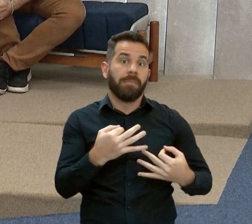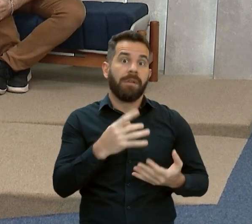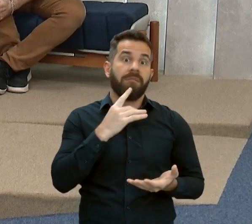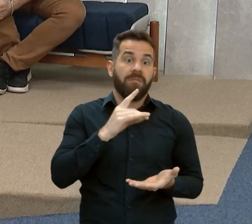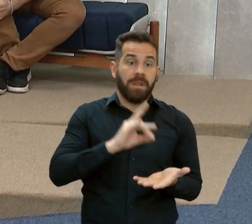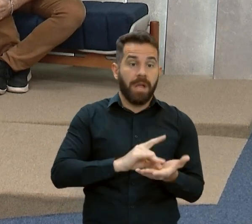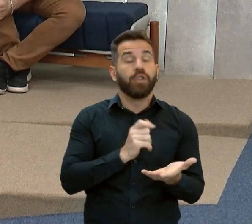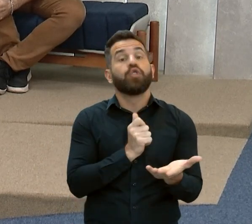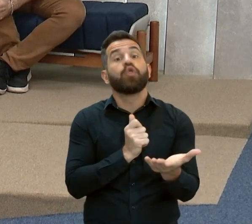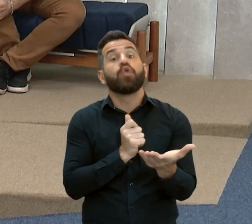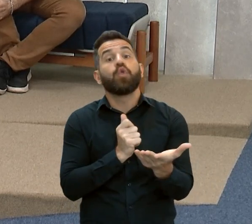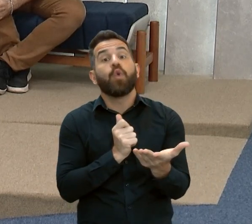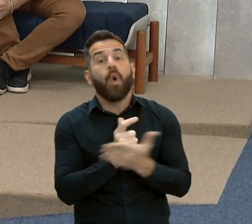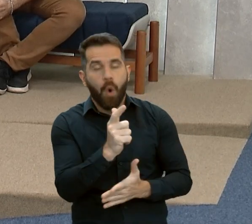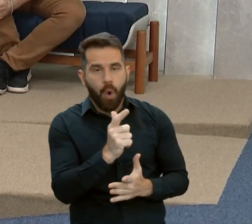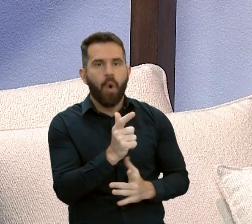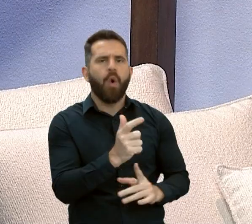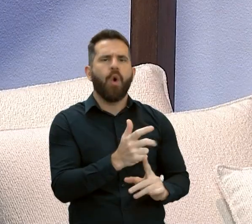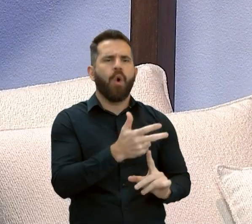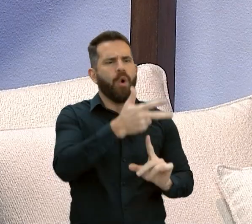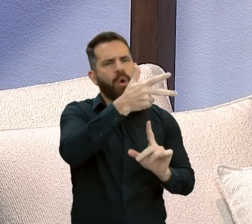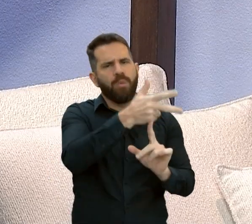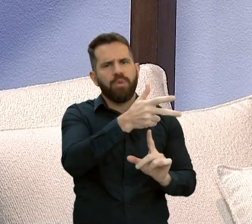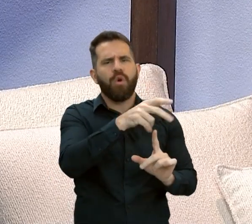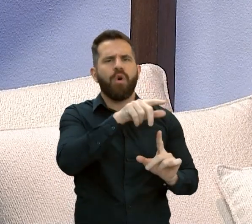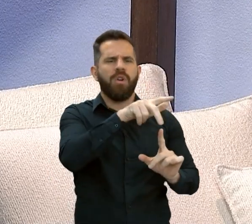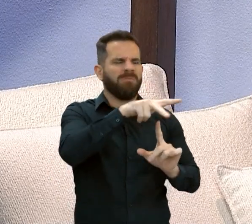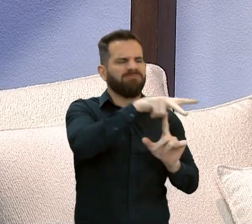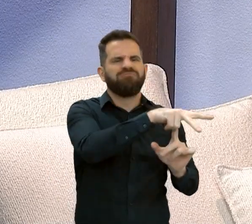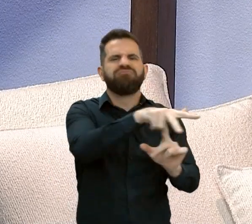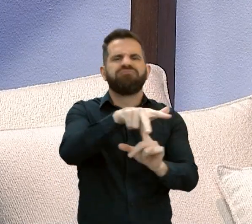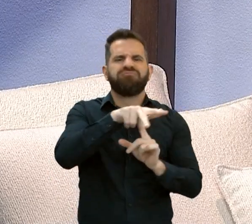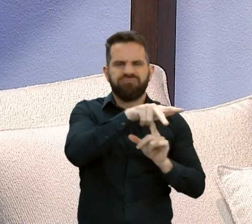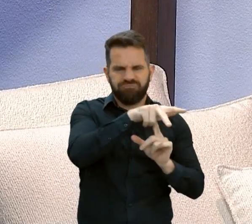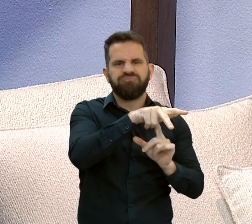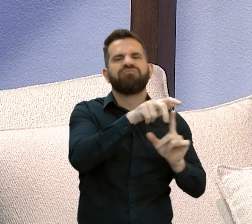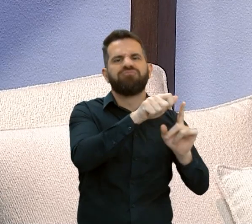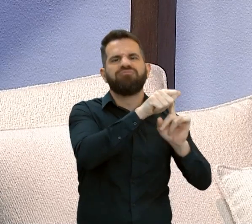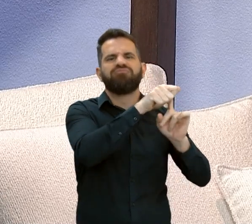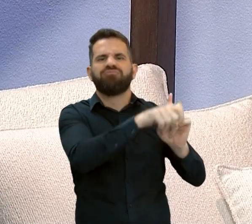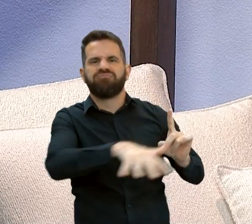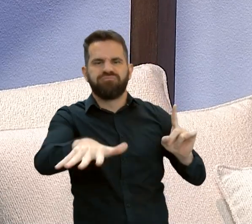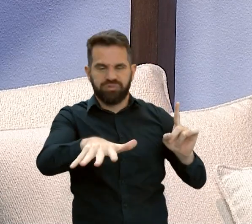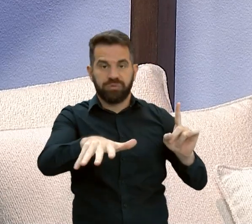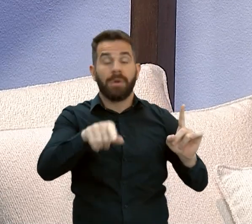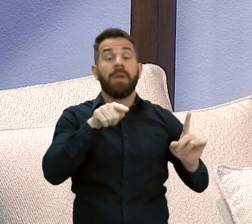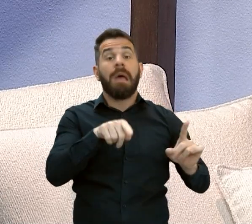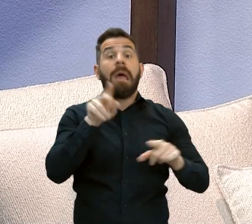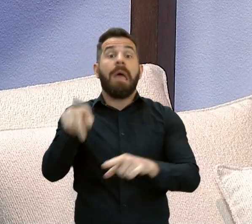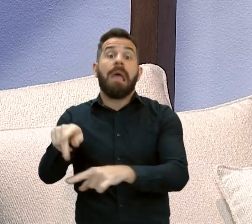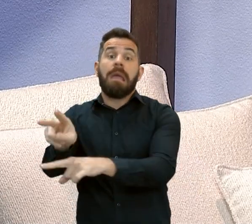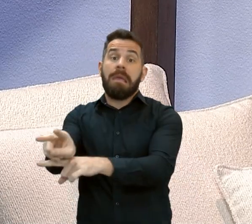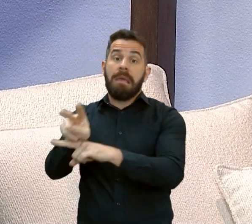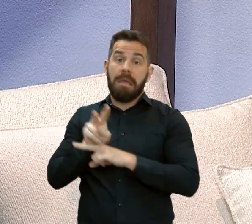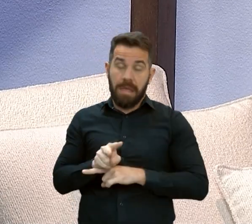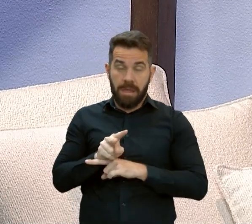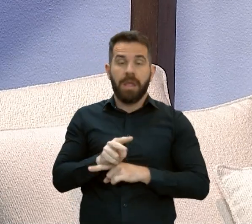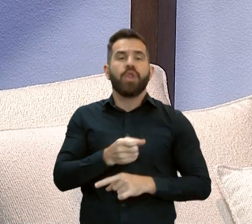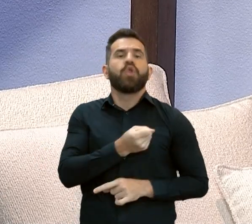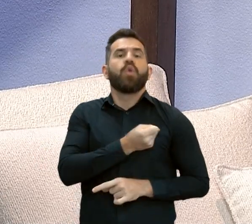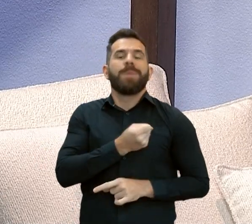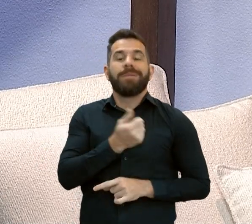colocou ele em funcionar no site do Canal 13, emprestado, cedido,